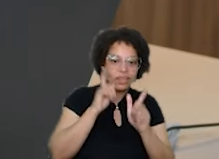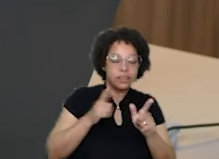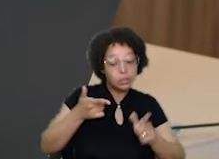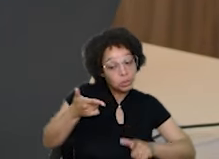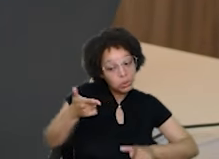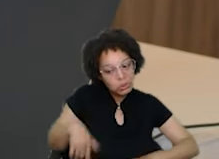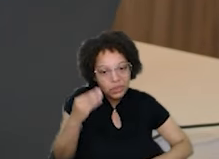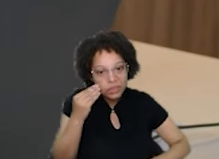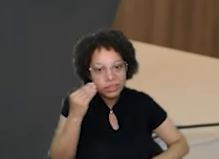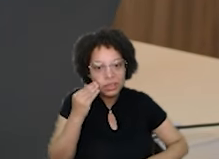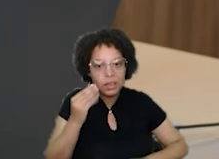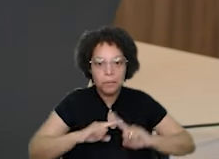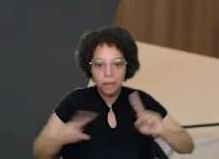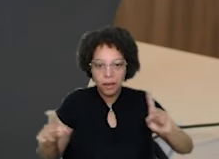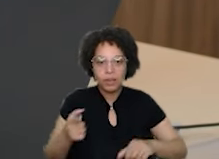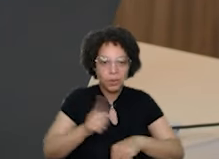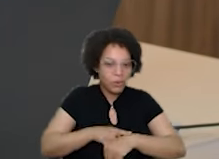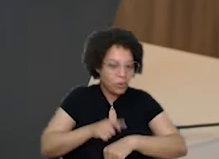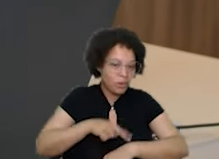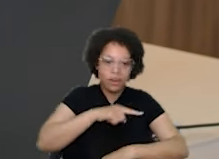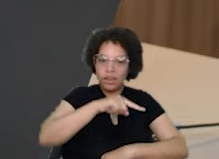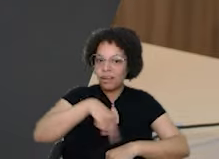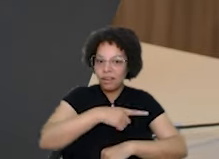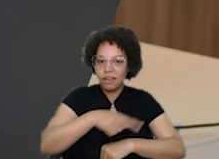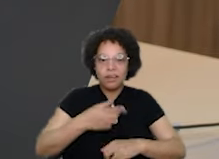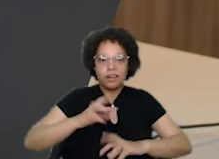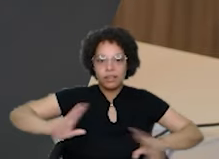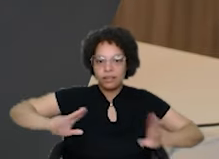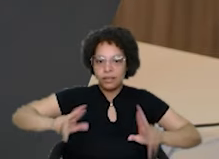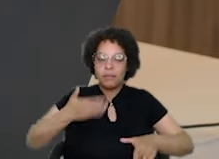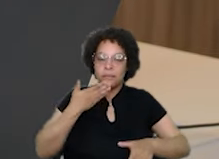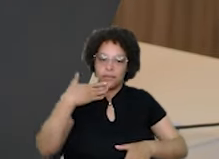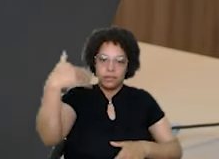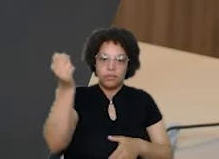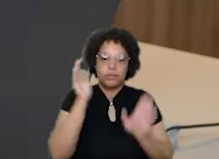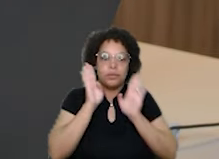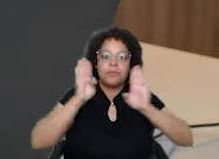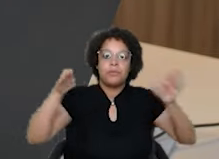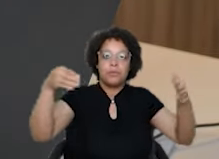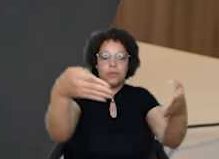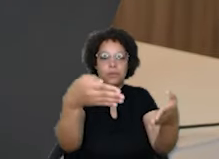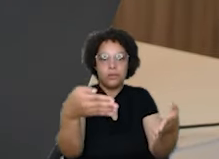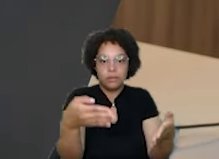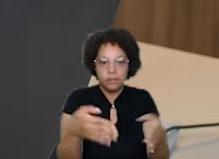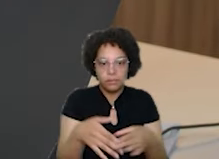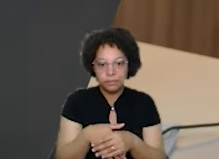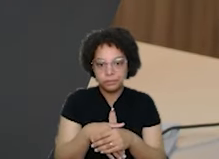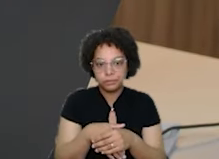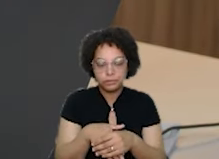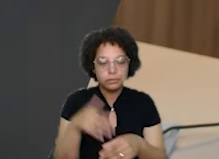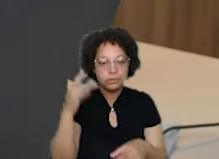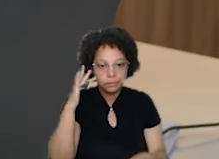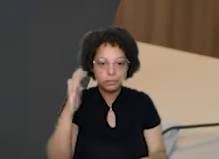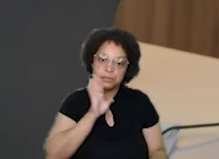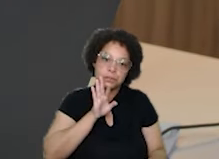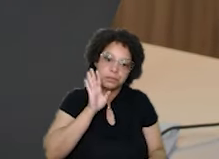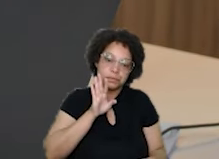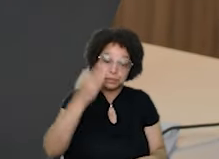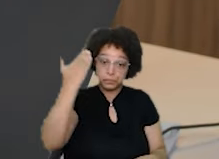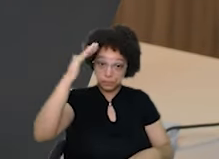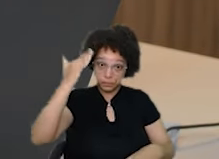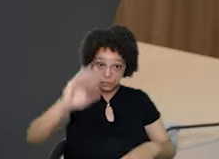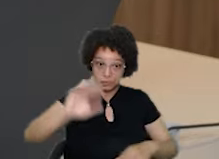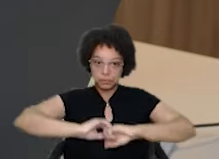formato diferente um horário diferente vou refinar melhor meu público então eu acho legal essa questão de entender